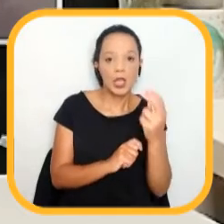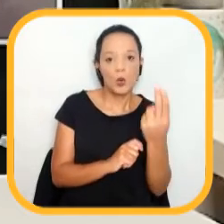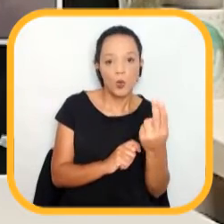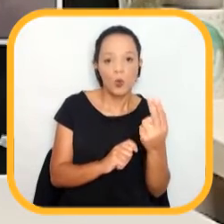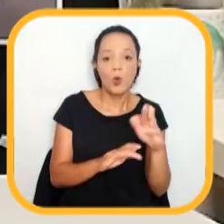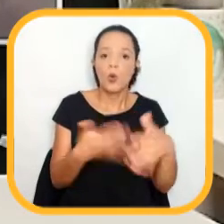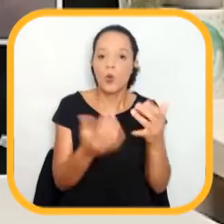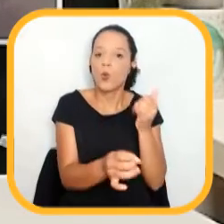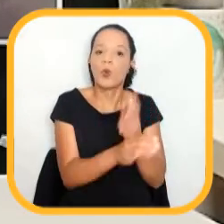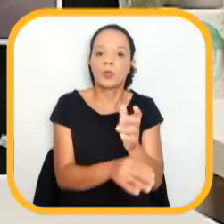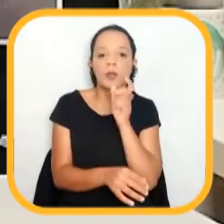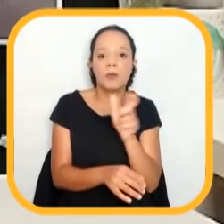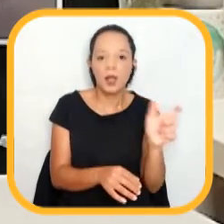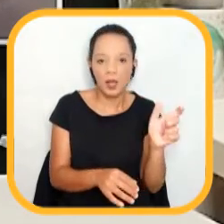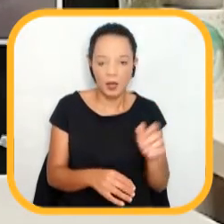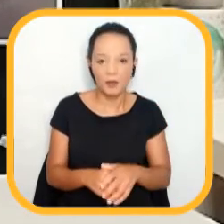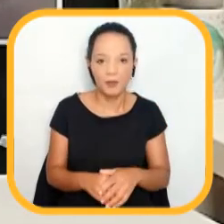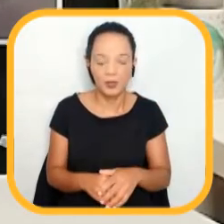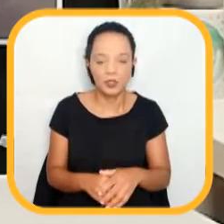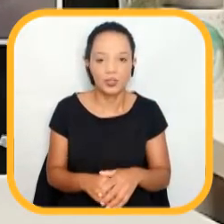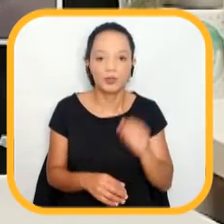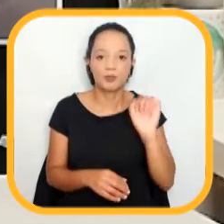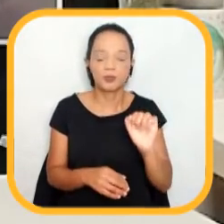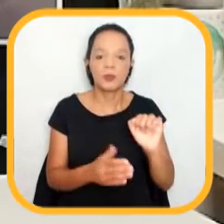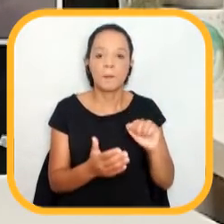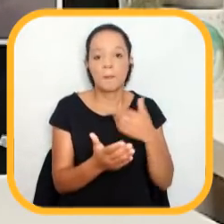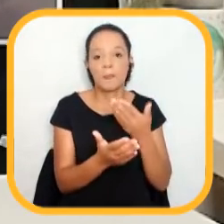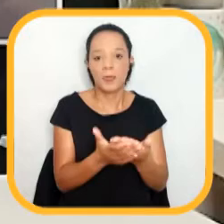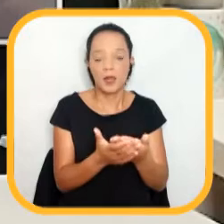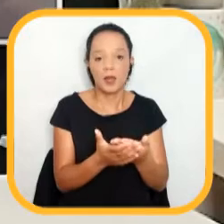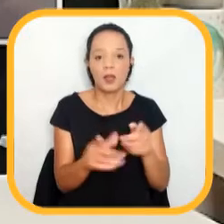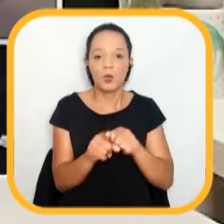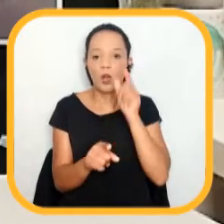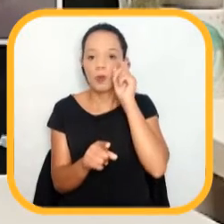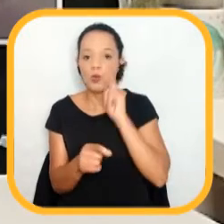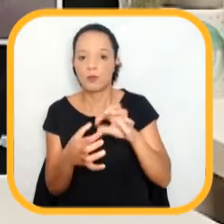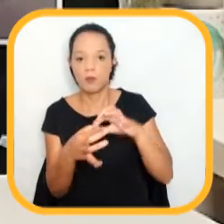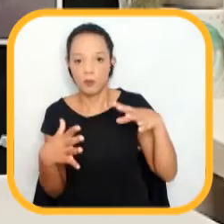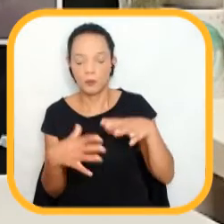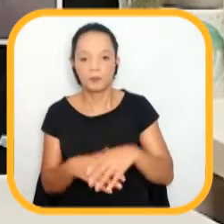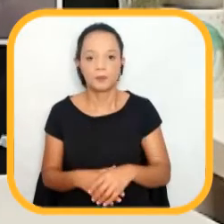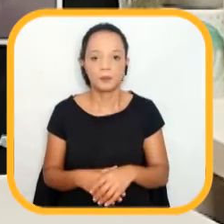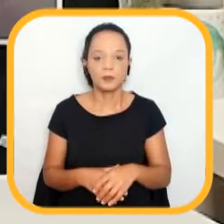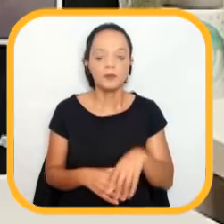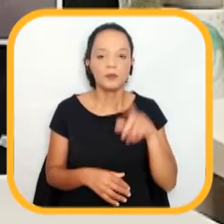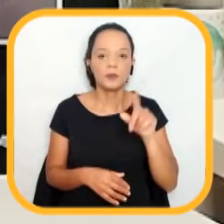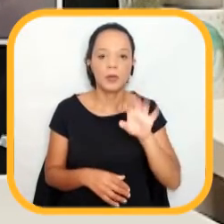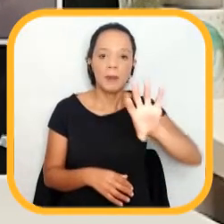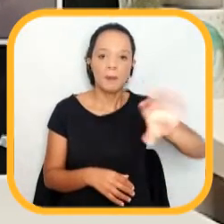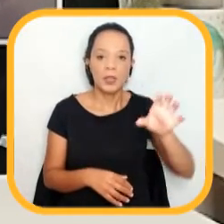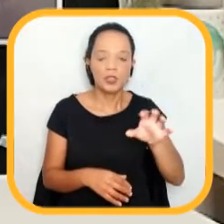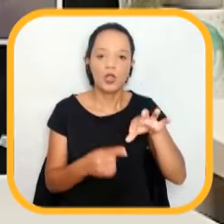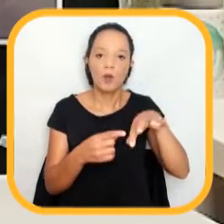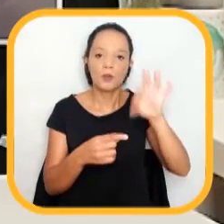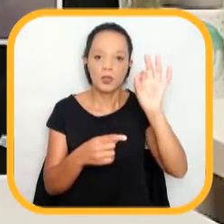A, U, ou eliminando quaisquer outras palavras ou referências linguísticas que tenham terminações binárias. E já há